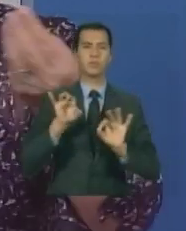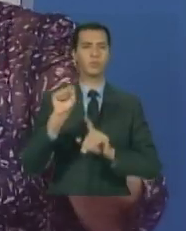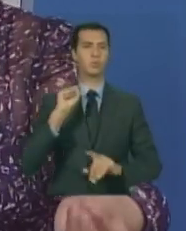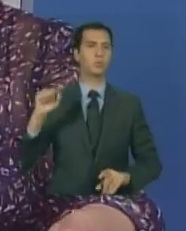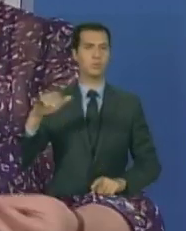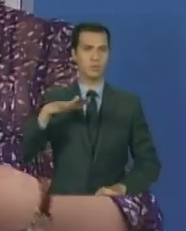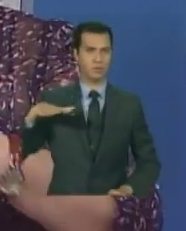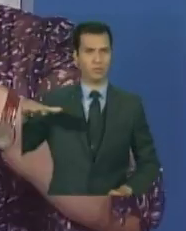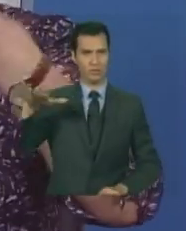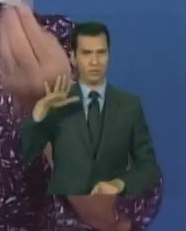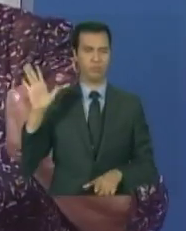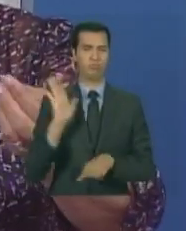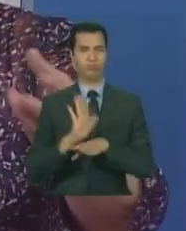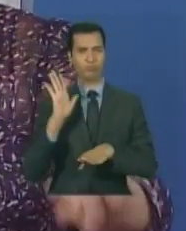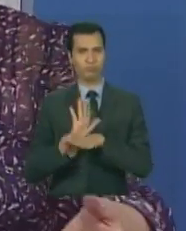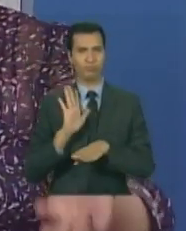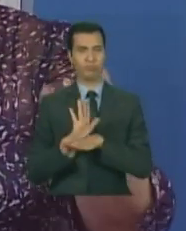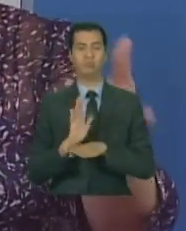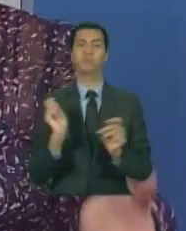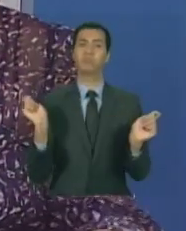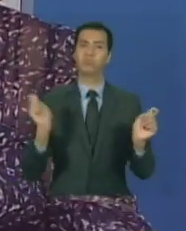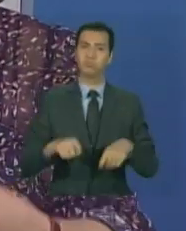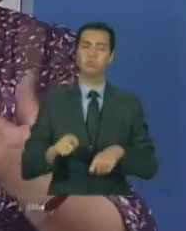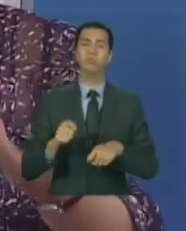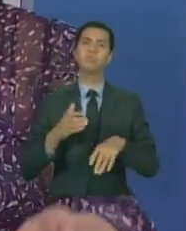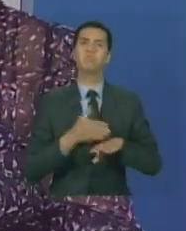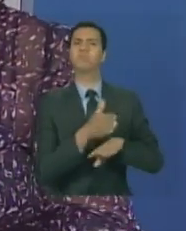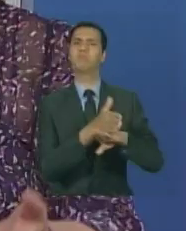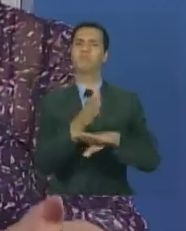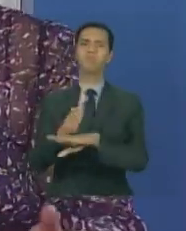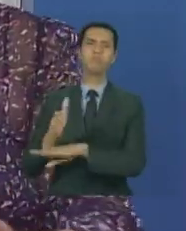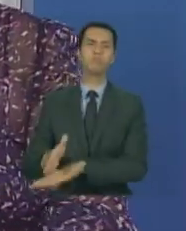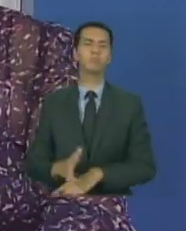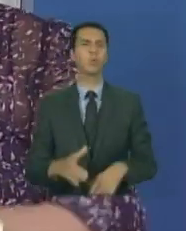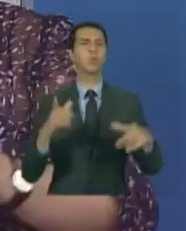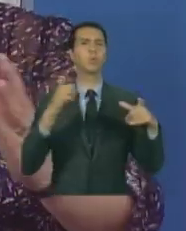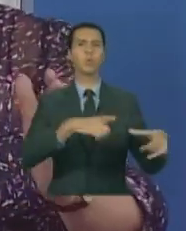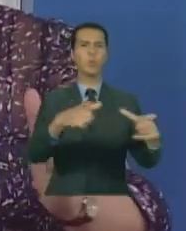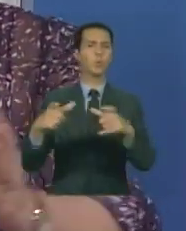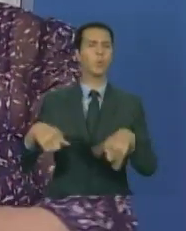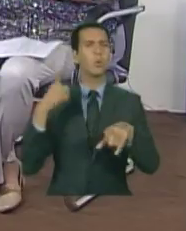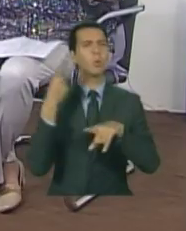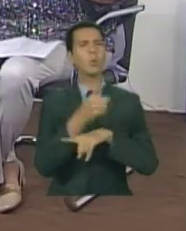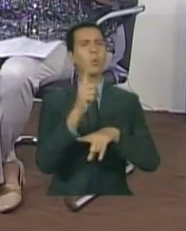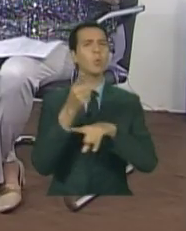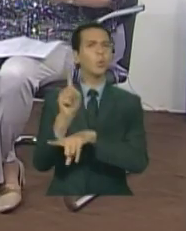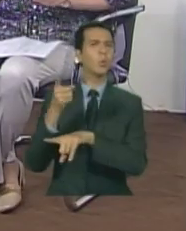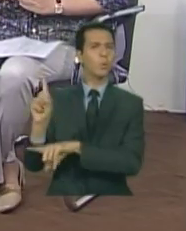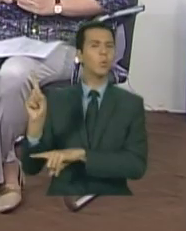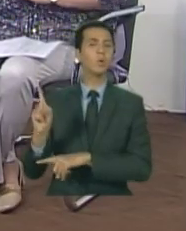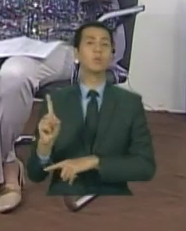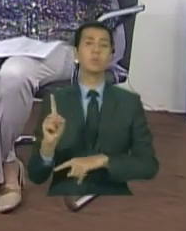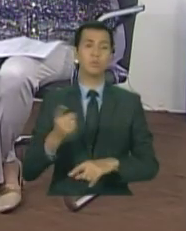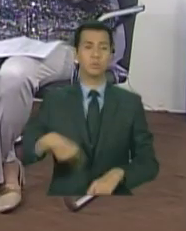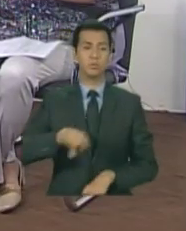estar indo nos territórios, nos vilarejos, nesse sentido. Isso é um pouco que nós